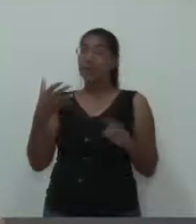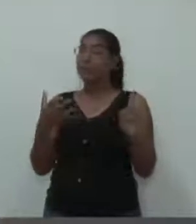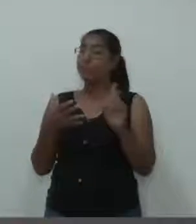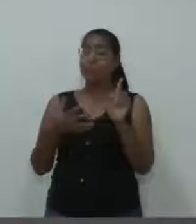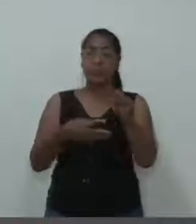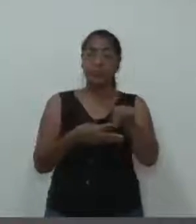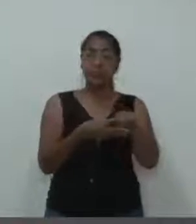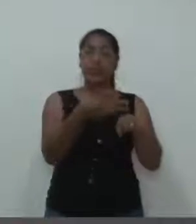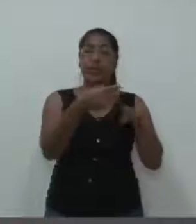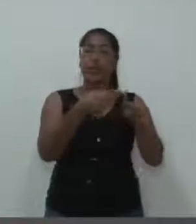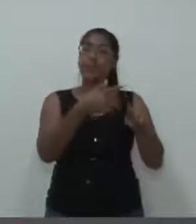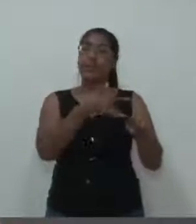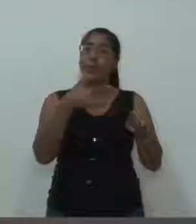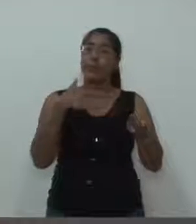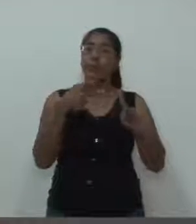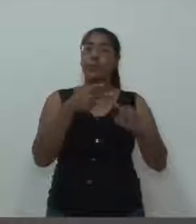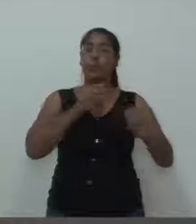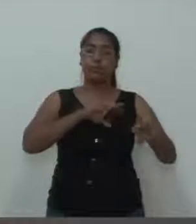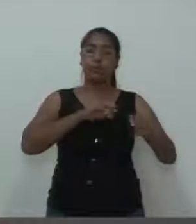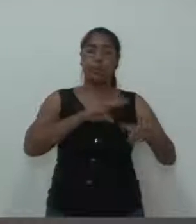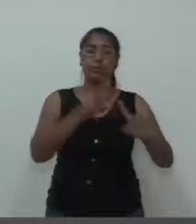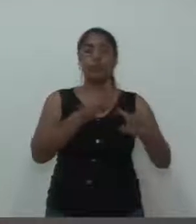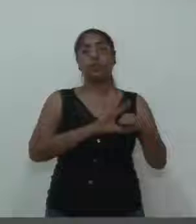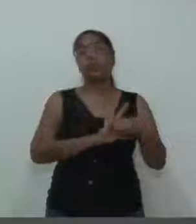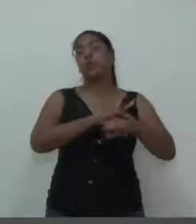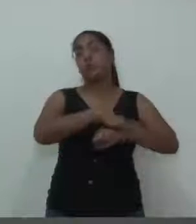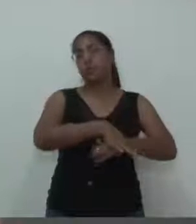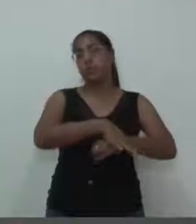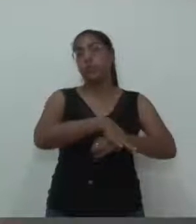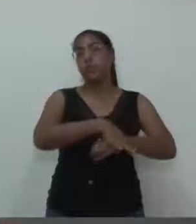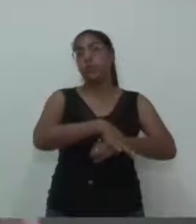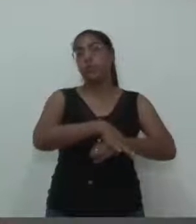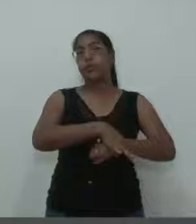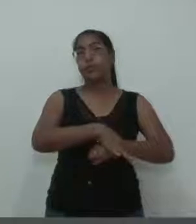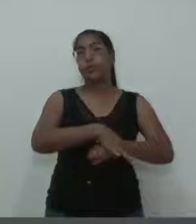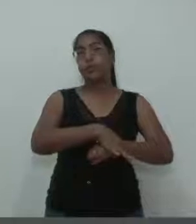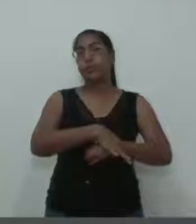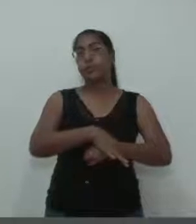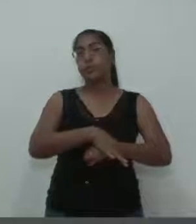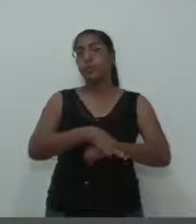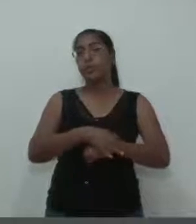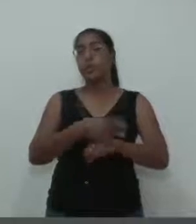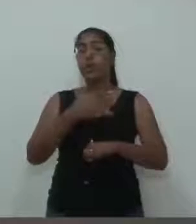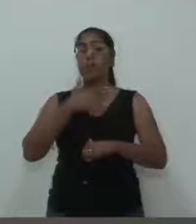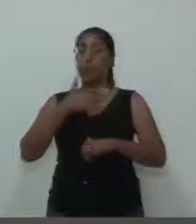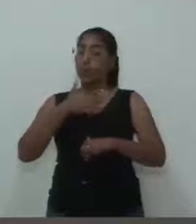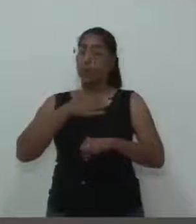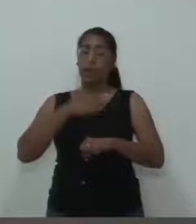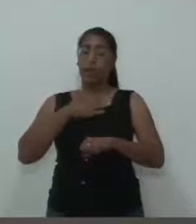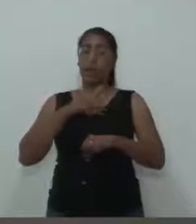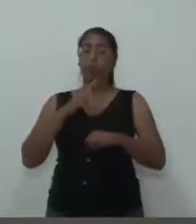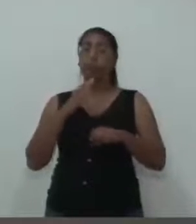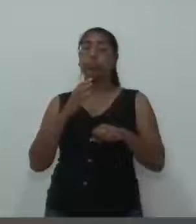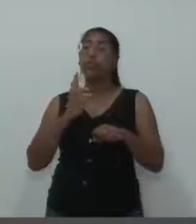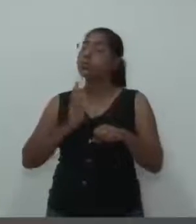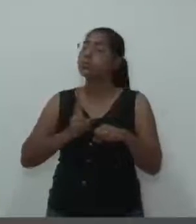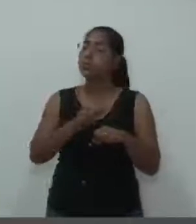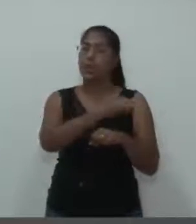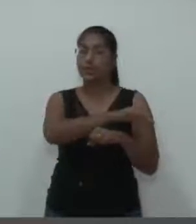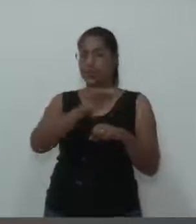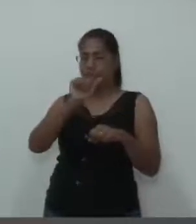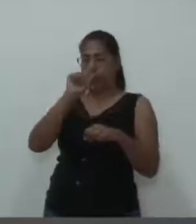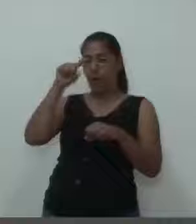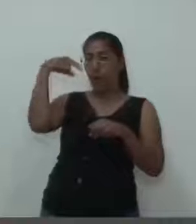pilares, não é? Saúde, educação e segurança. Não vou nem polemizar, que não é essa a minha intenção. Então, eu vou continuar na semana que vem falando